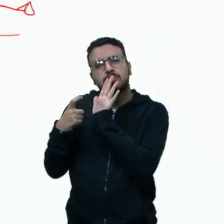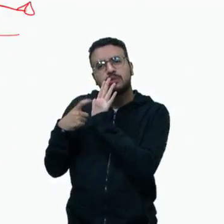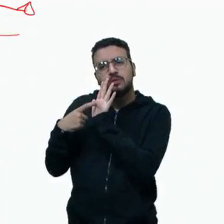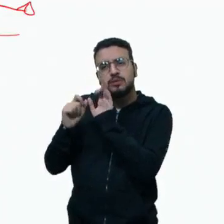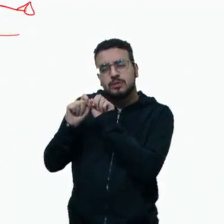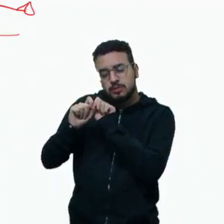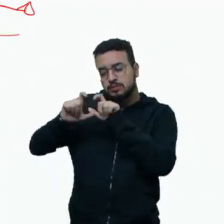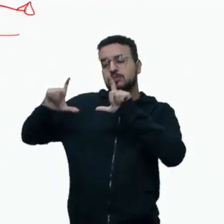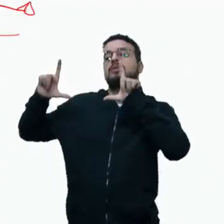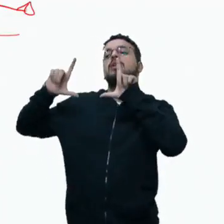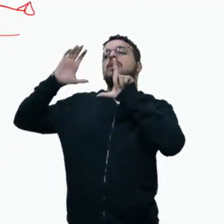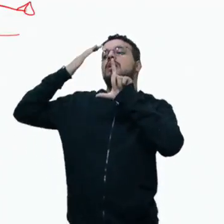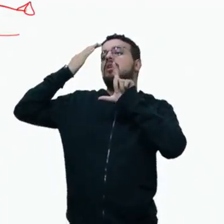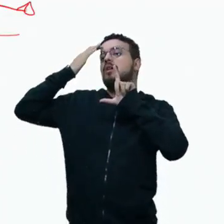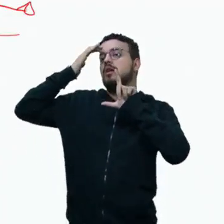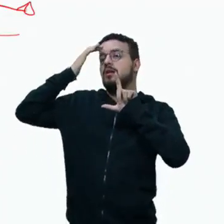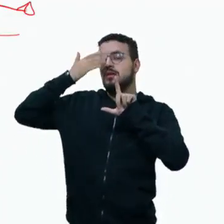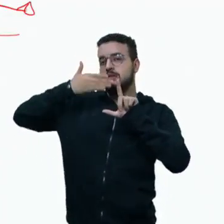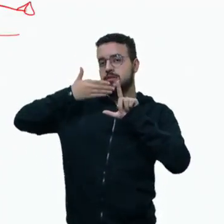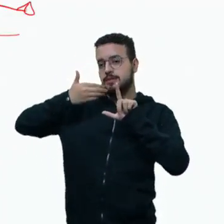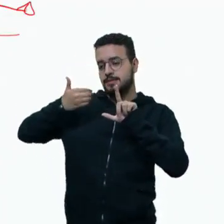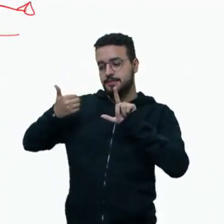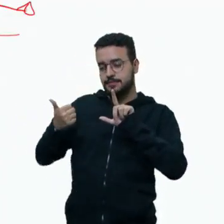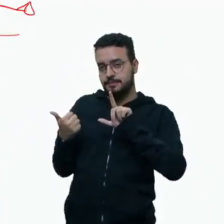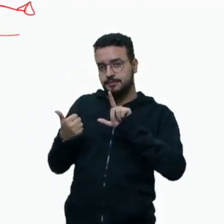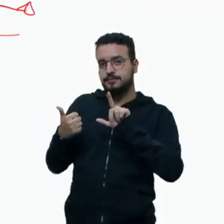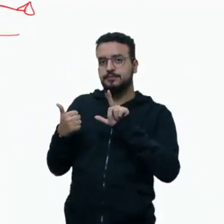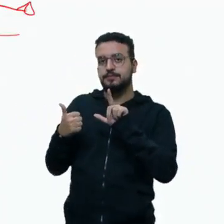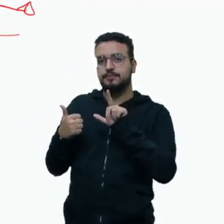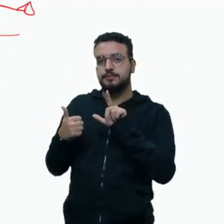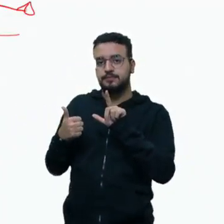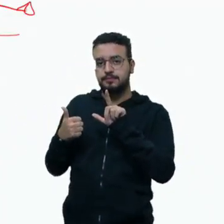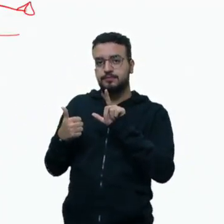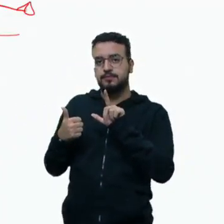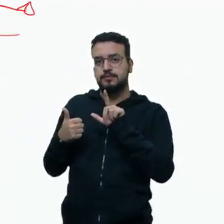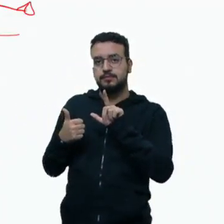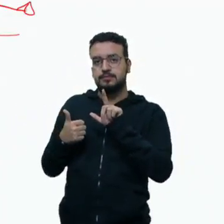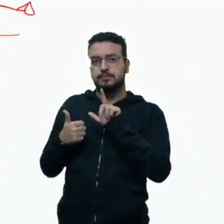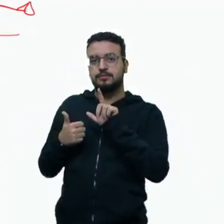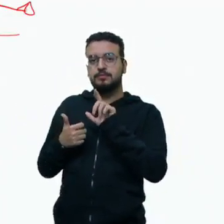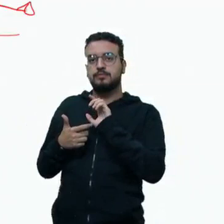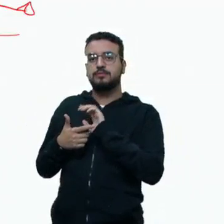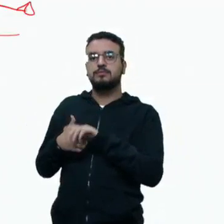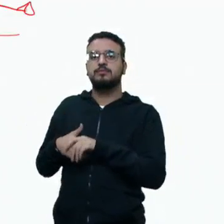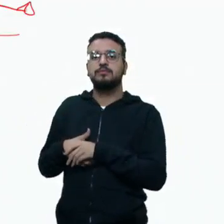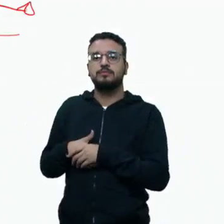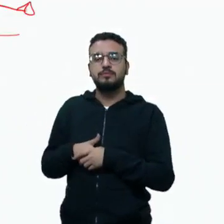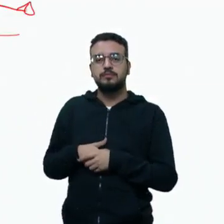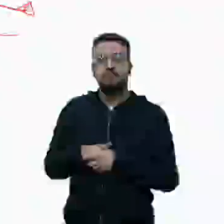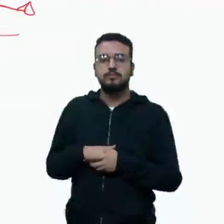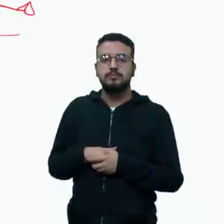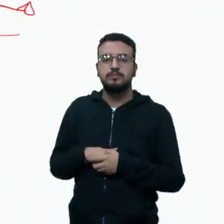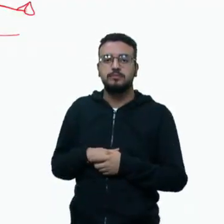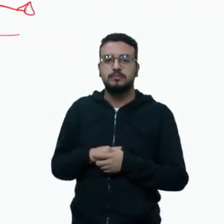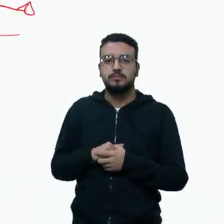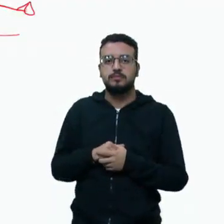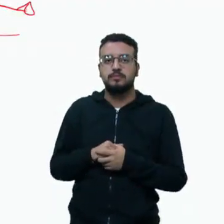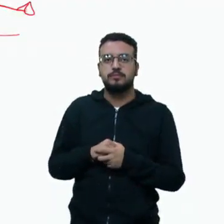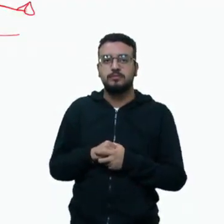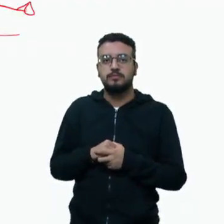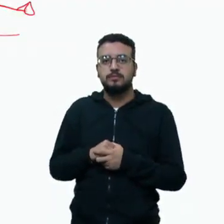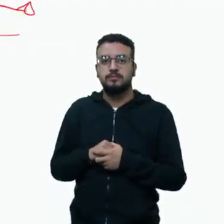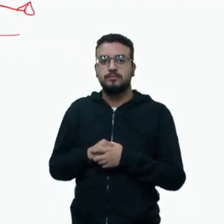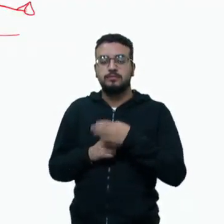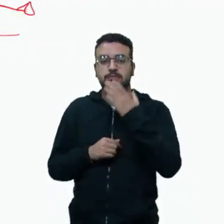você compreender mais um pouco sobre a circulação pulmonar,